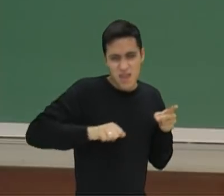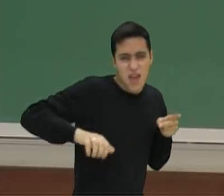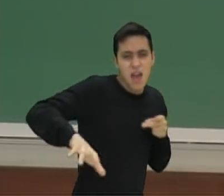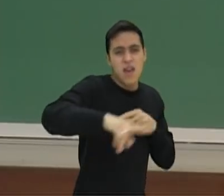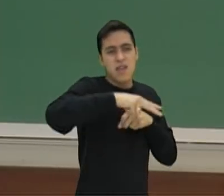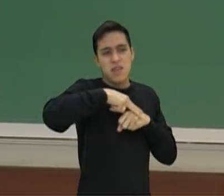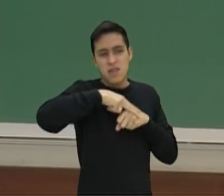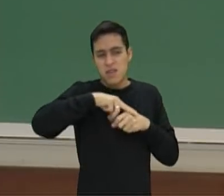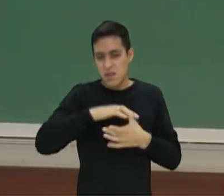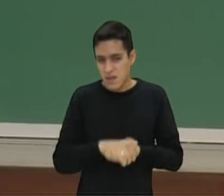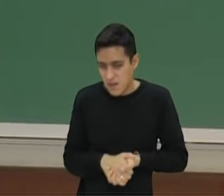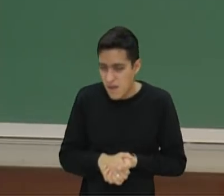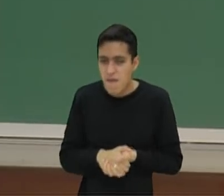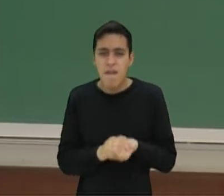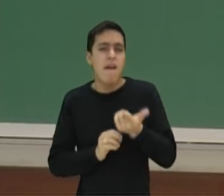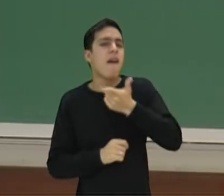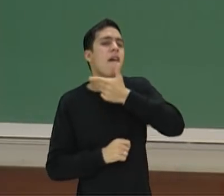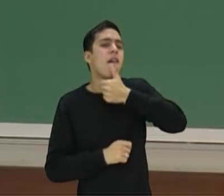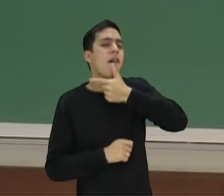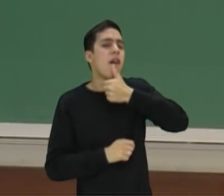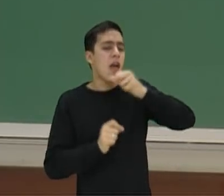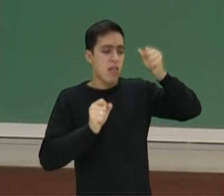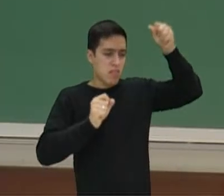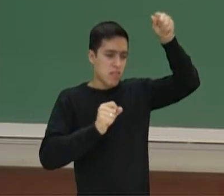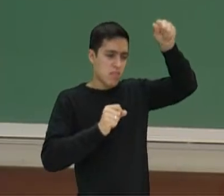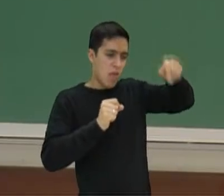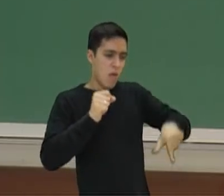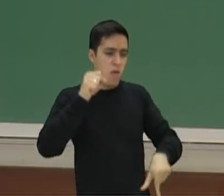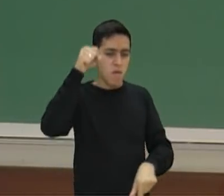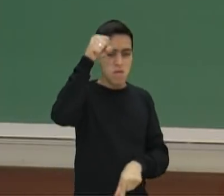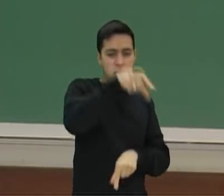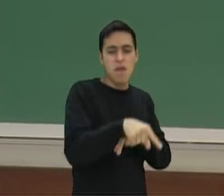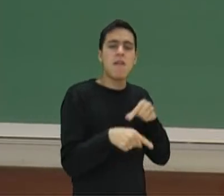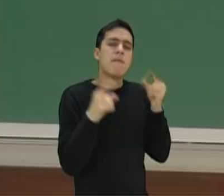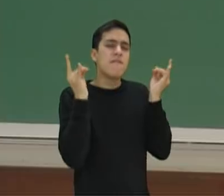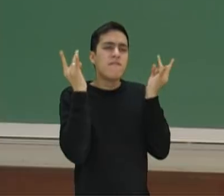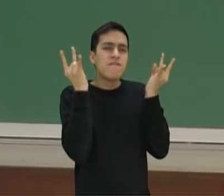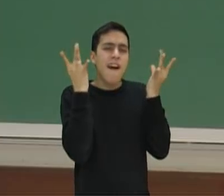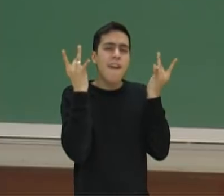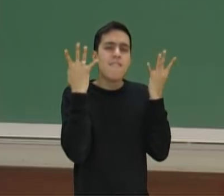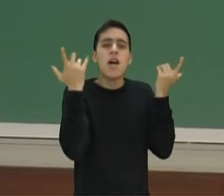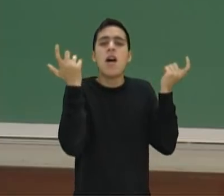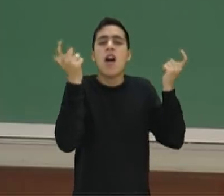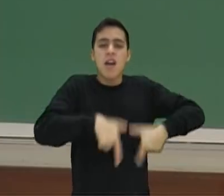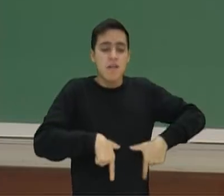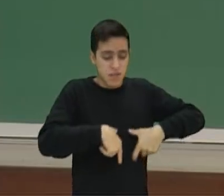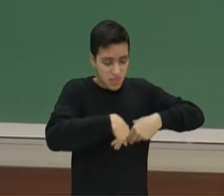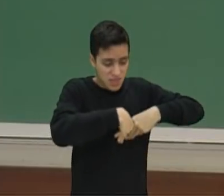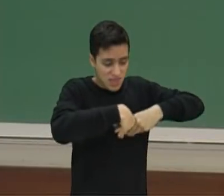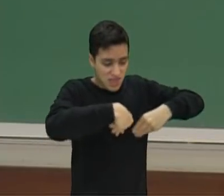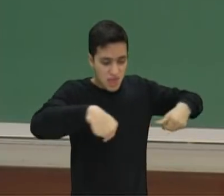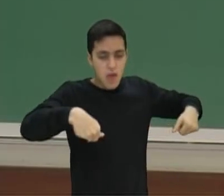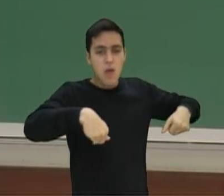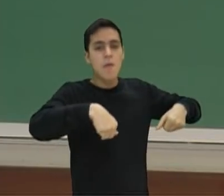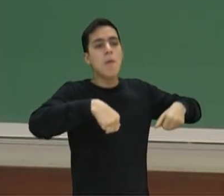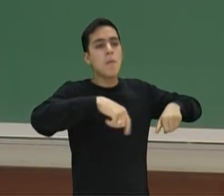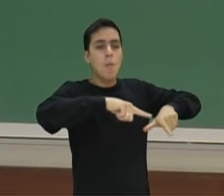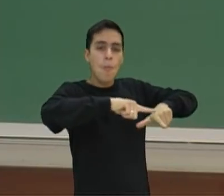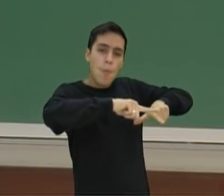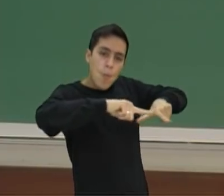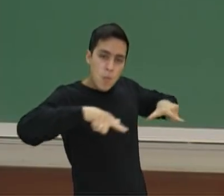A penetração da água também acontece com mais facilidade aonde o solo está com